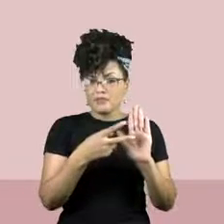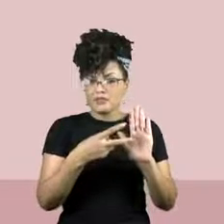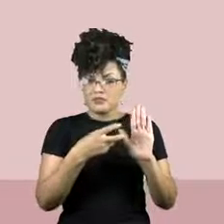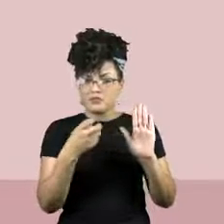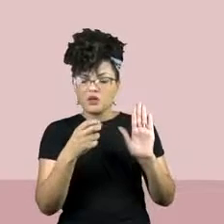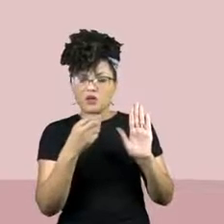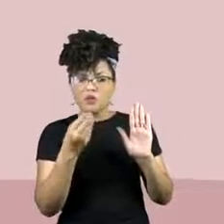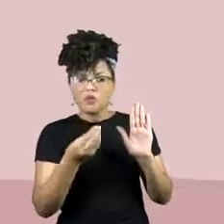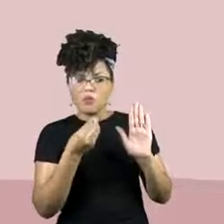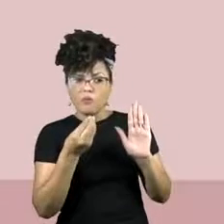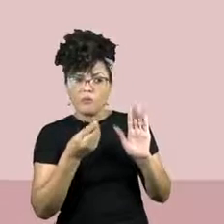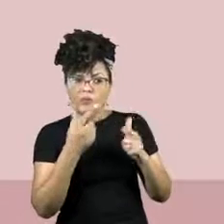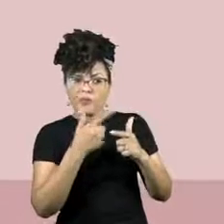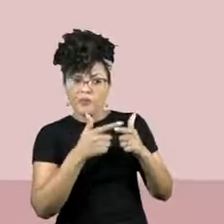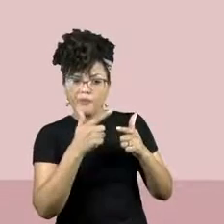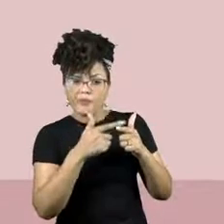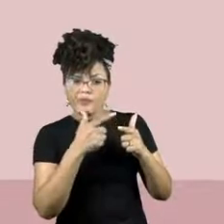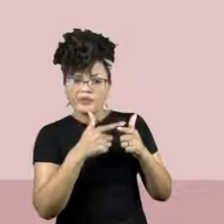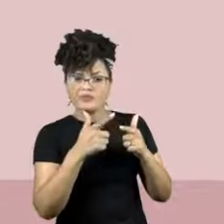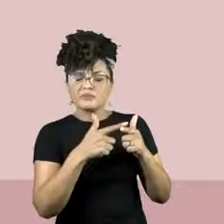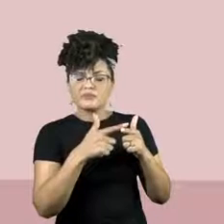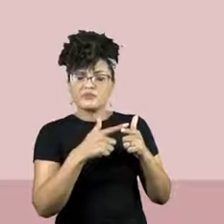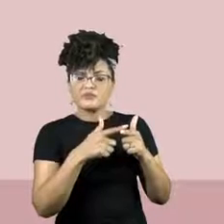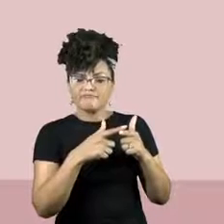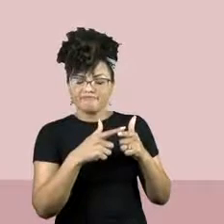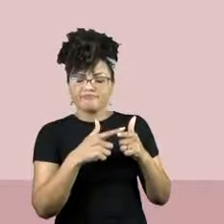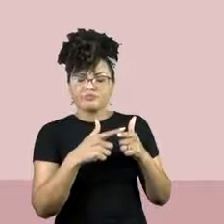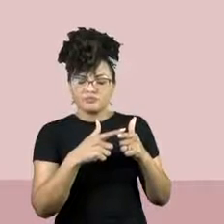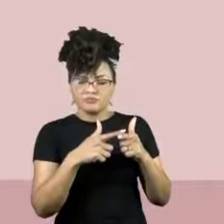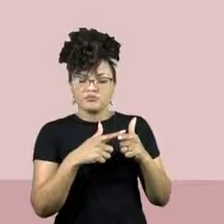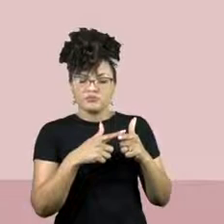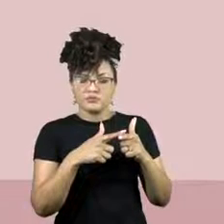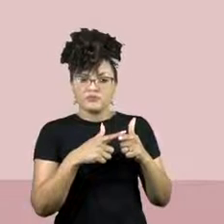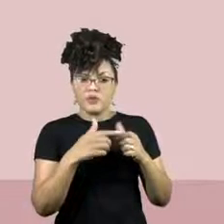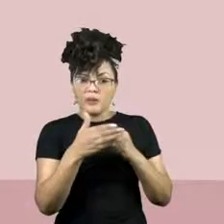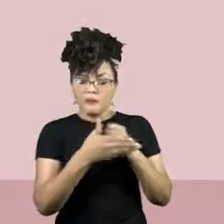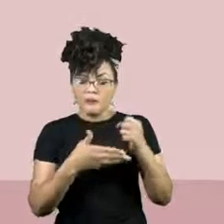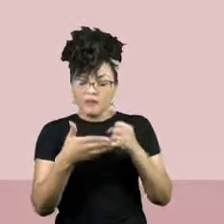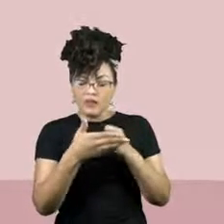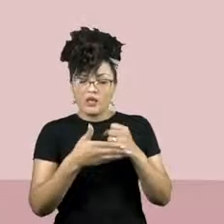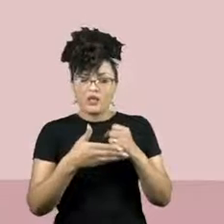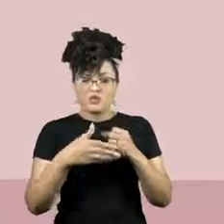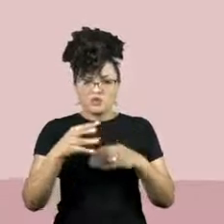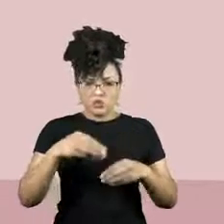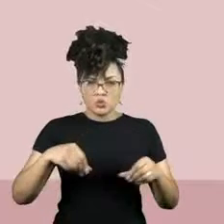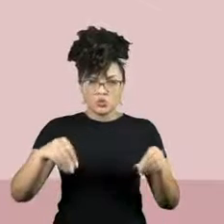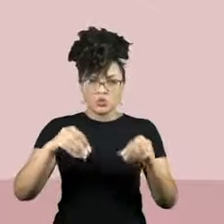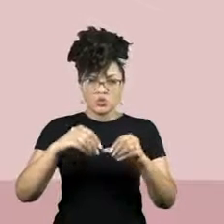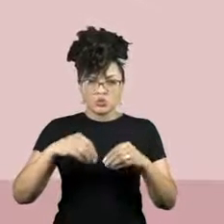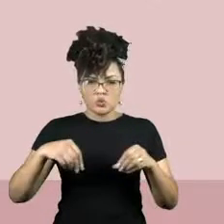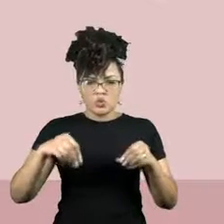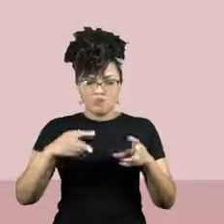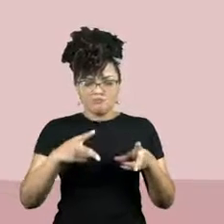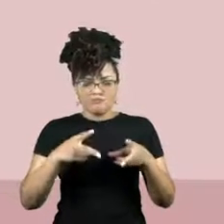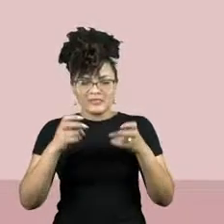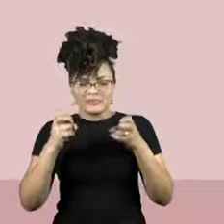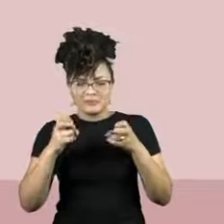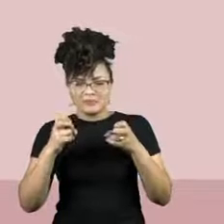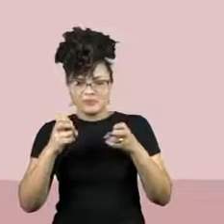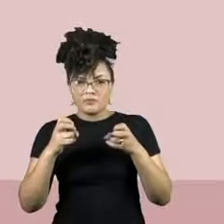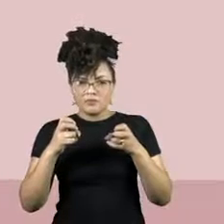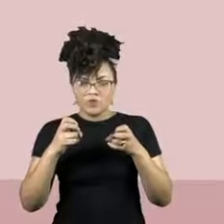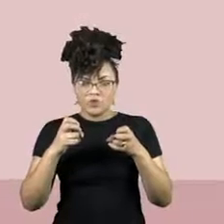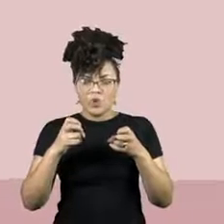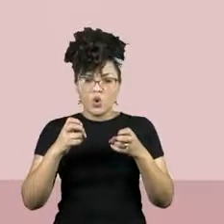nosso problema, tá? Um parâmetro de solo definido de uma maneira, vamos dizer assim, com valores